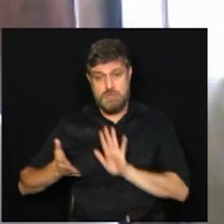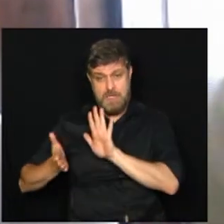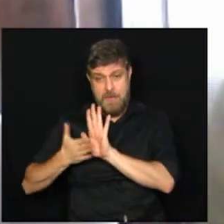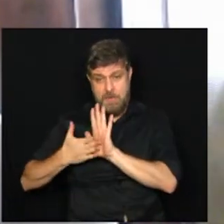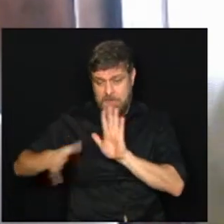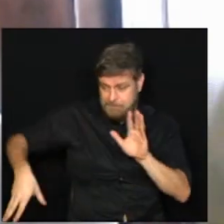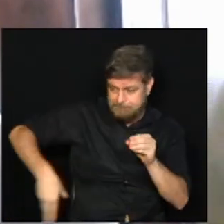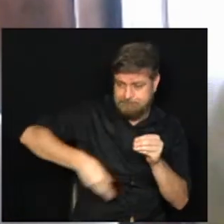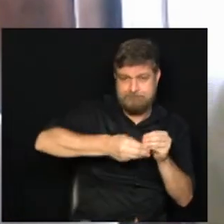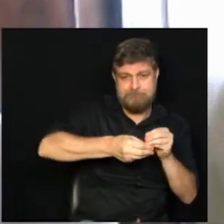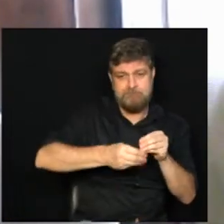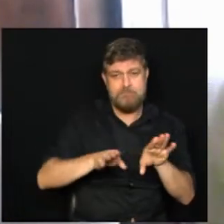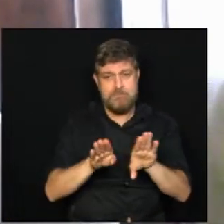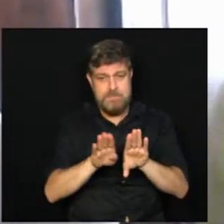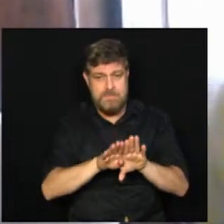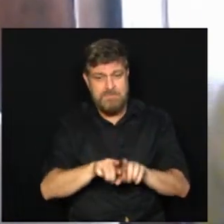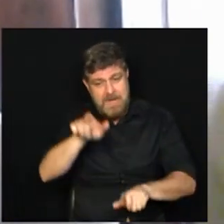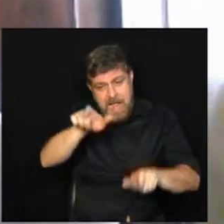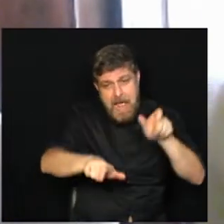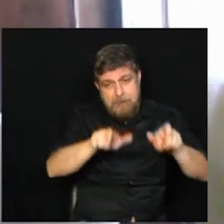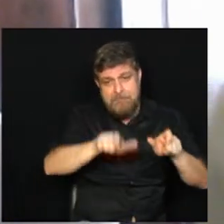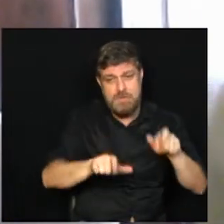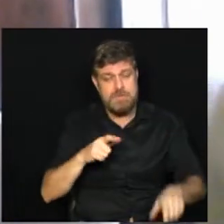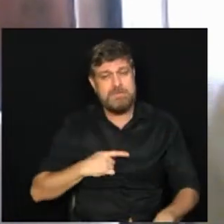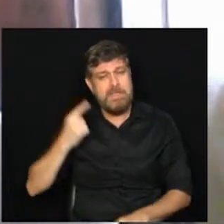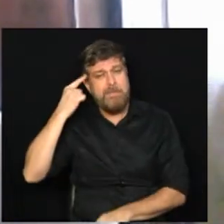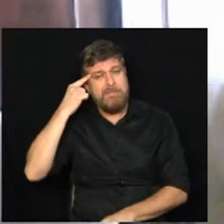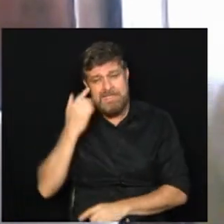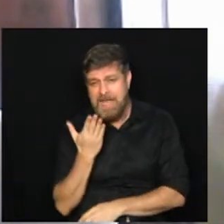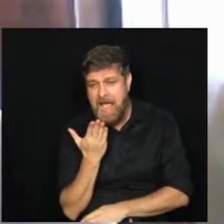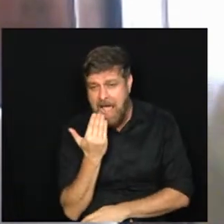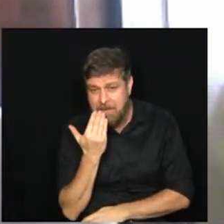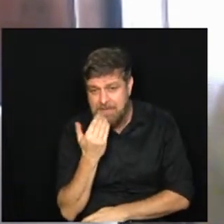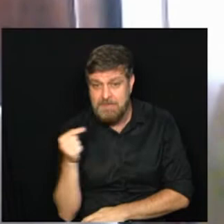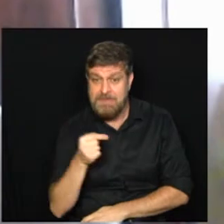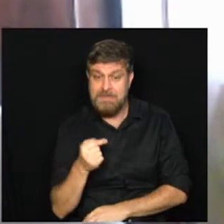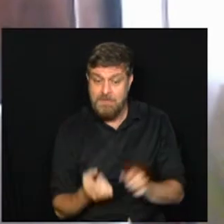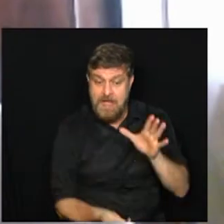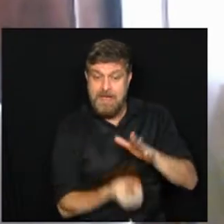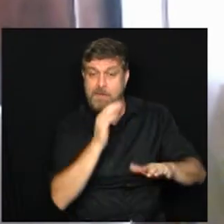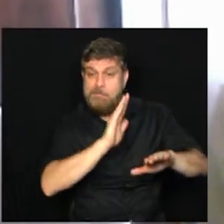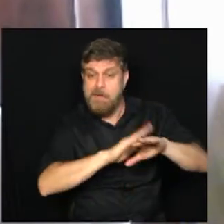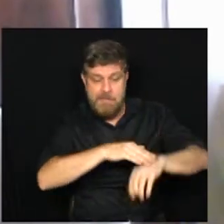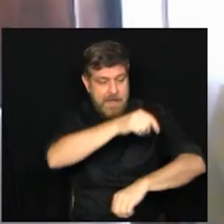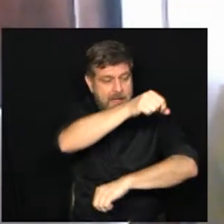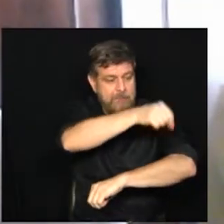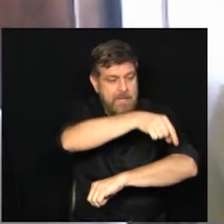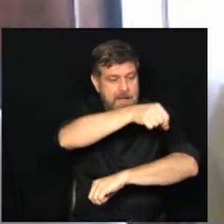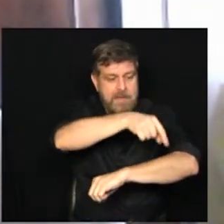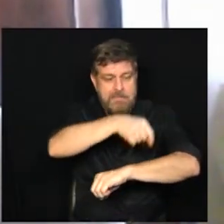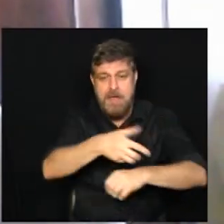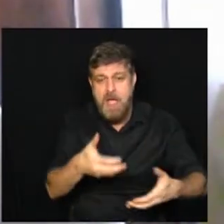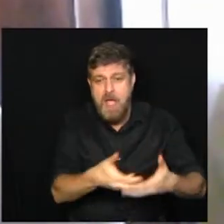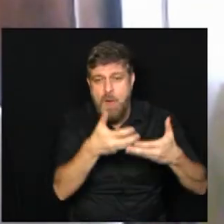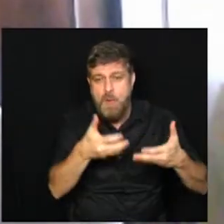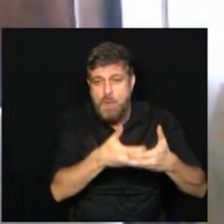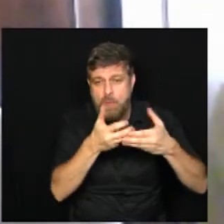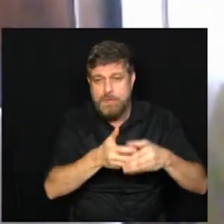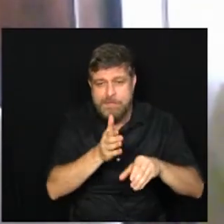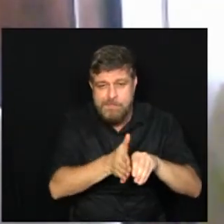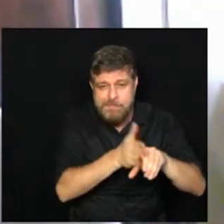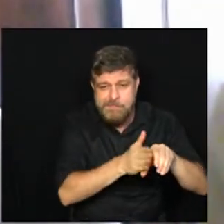com o pessoal da segurança alimentar para uma horta comunitária. E o terceiro, que é